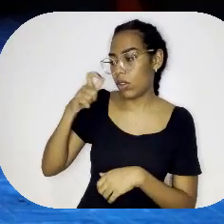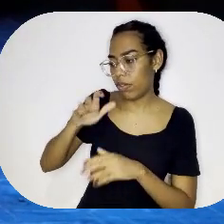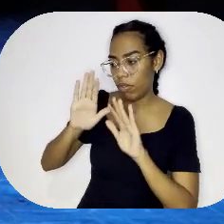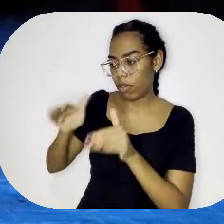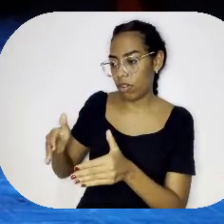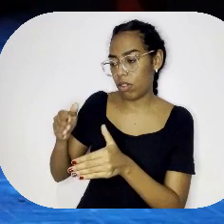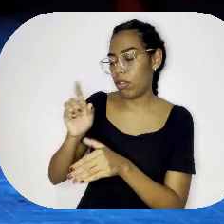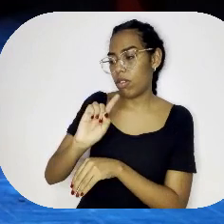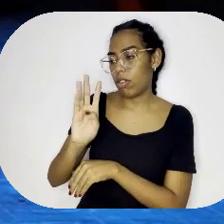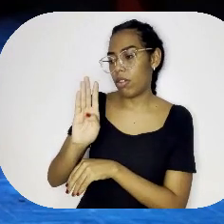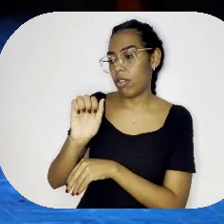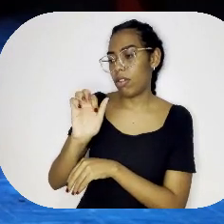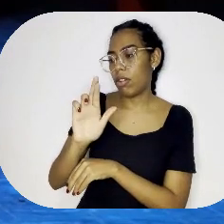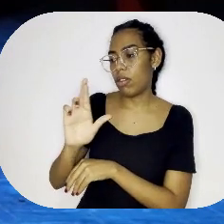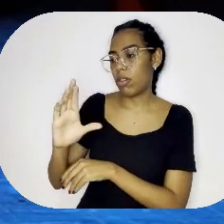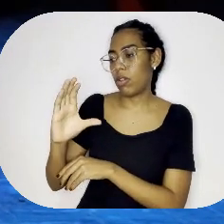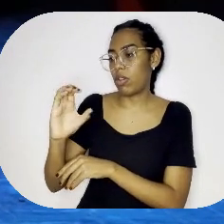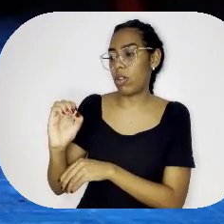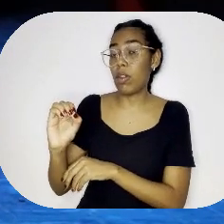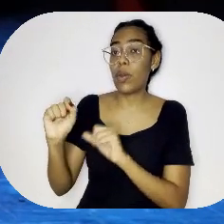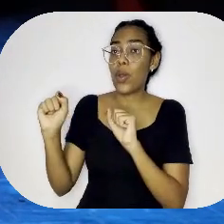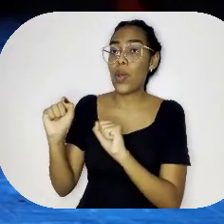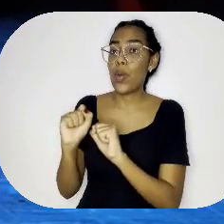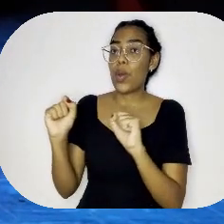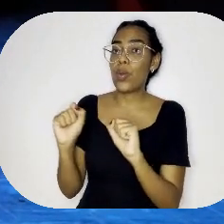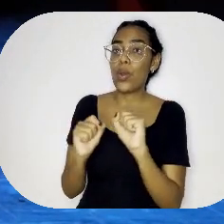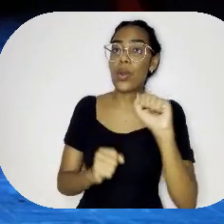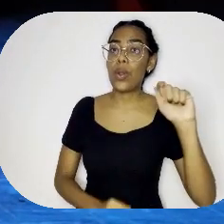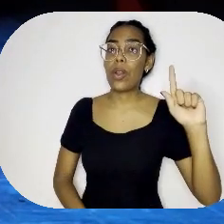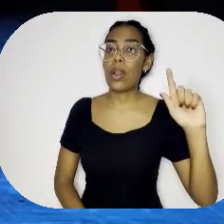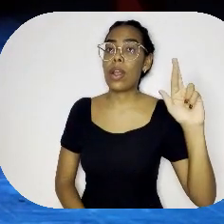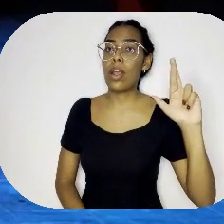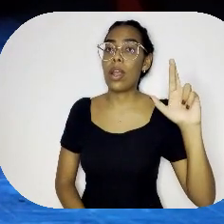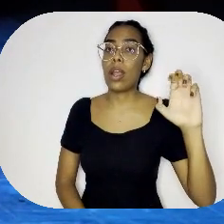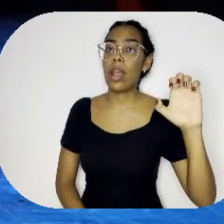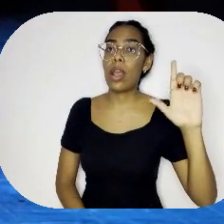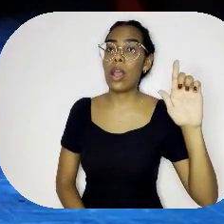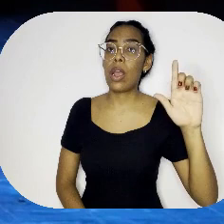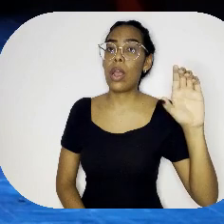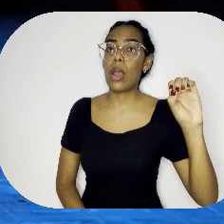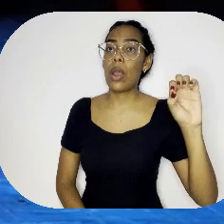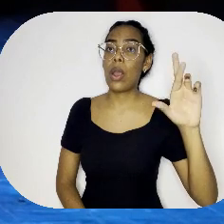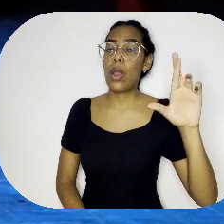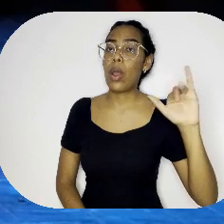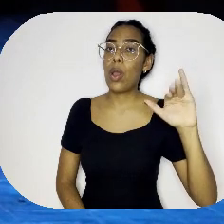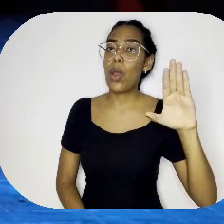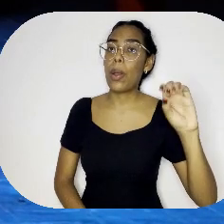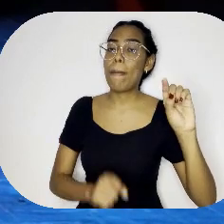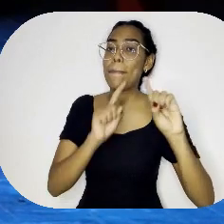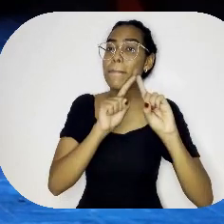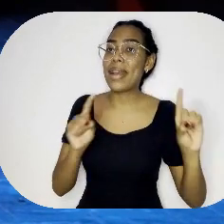faz apologia ao barroco, hein? Disse. E repito, não faço apologia ao barroco. O meu culto está ligado ao